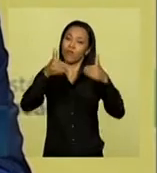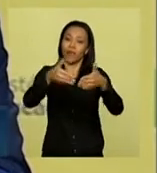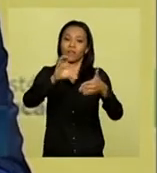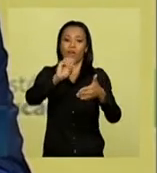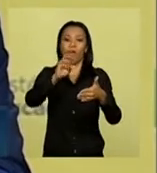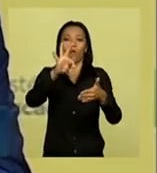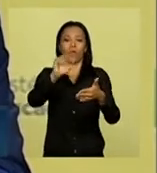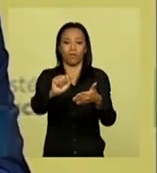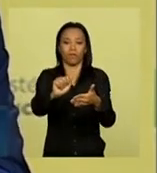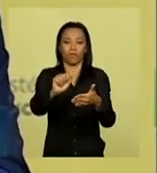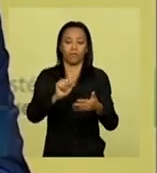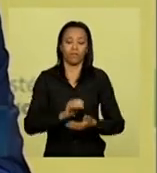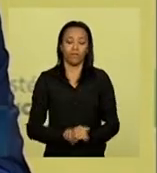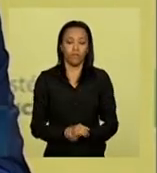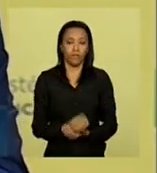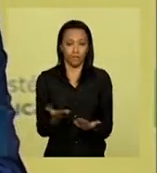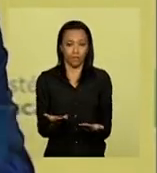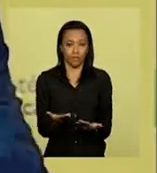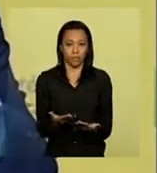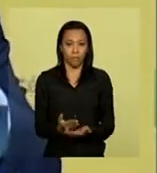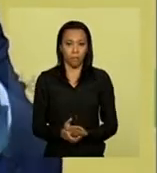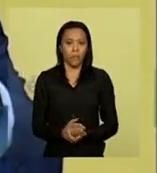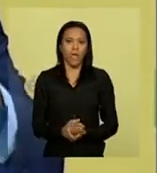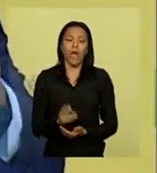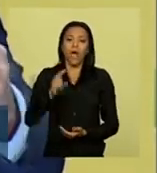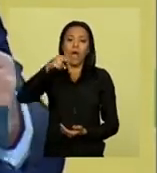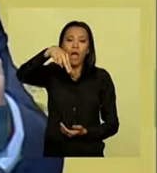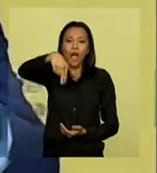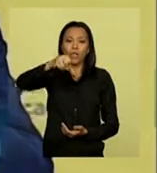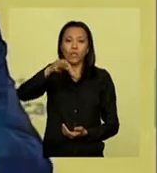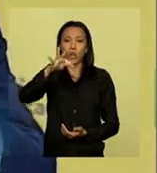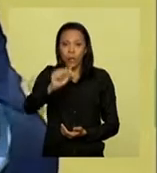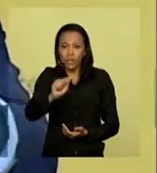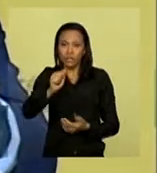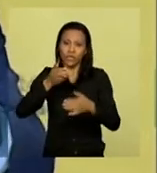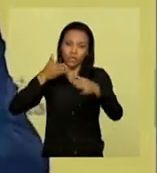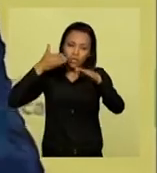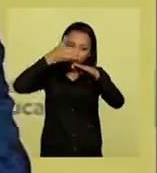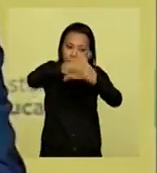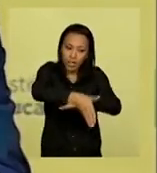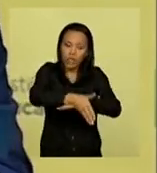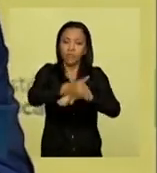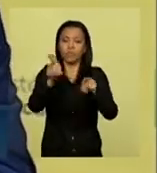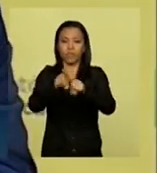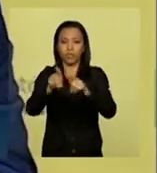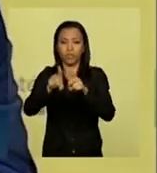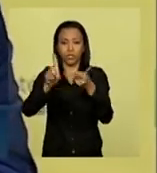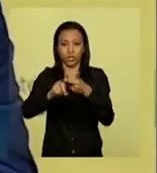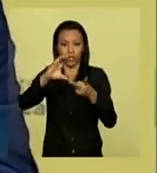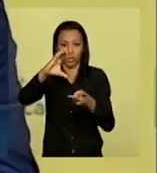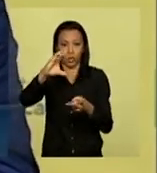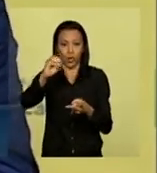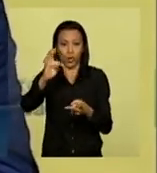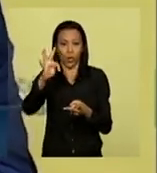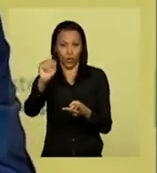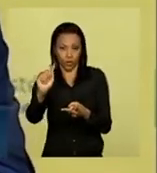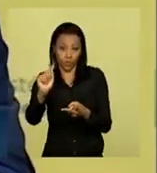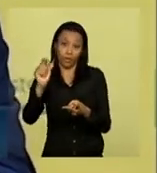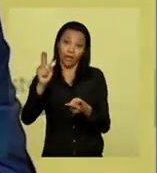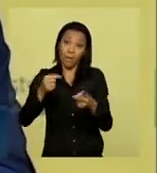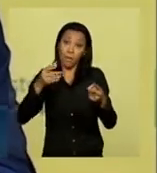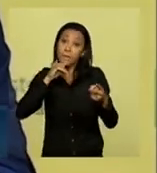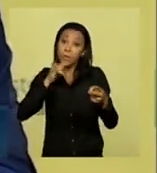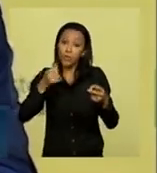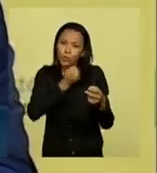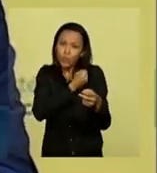Além disso todo a nota de ingresso de cotistas e concorrência Ampla tem sido muito